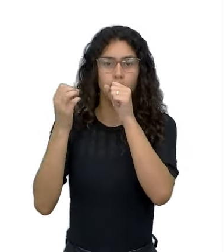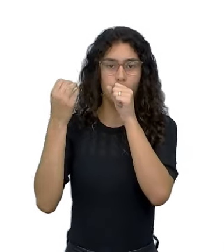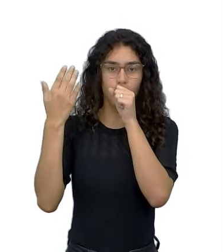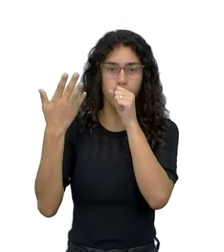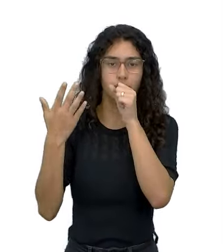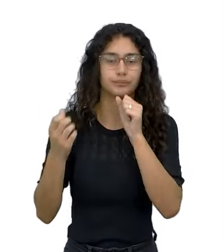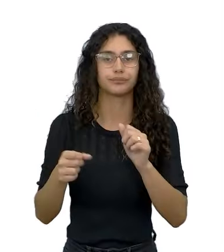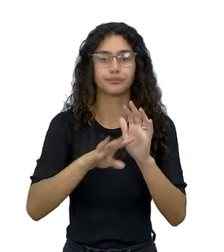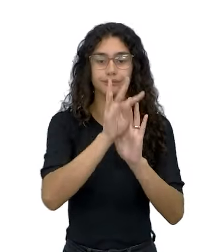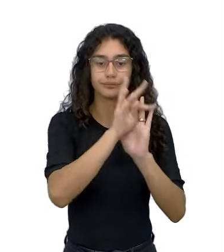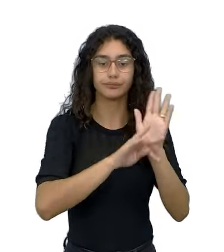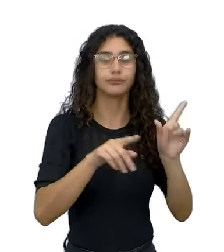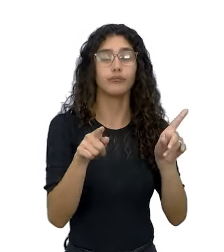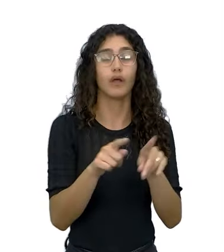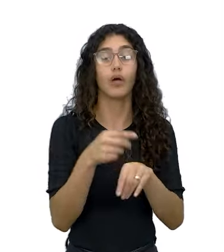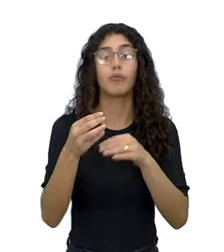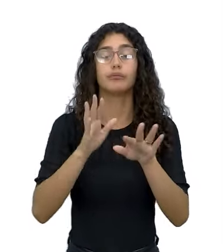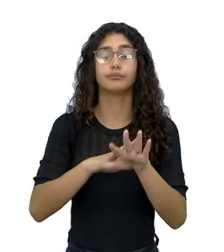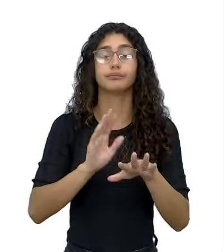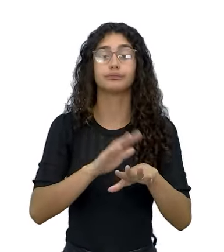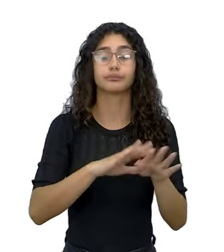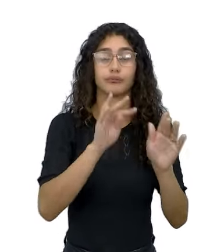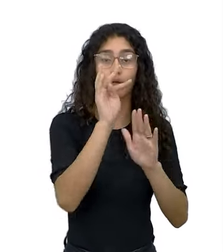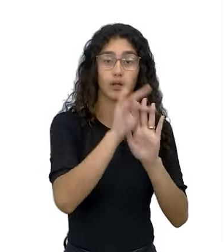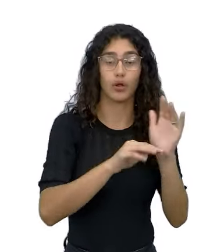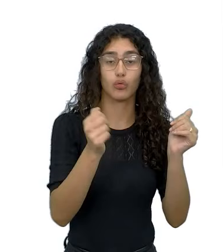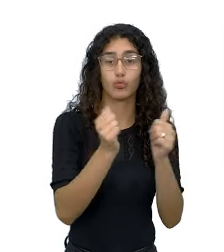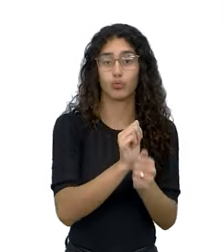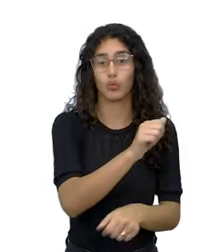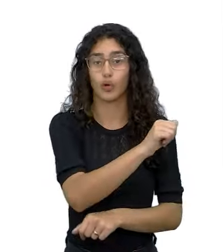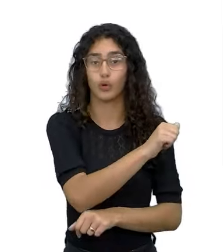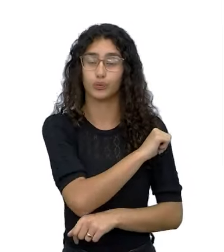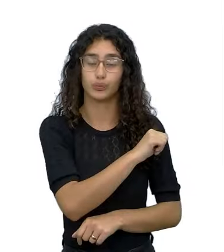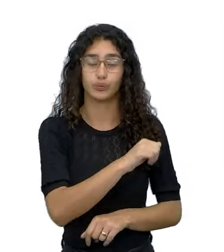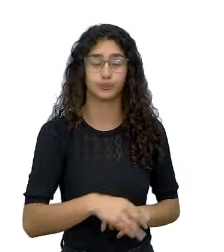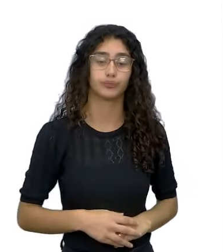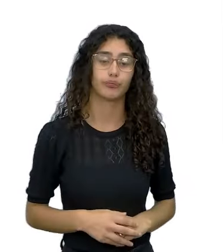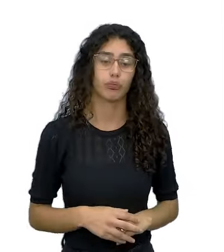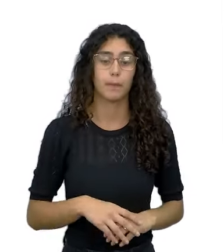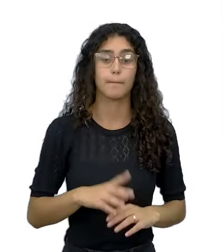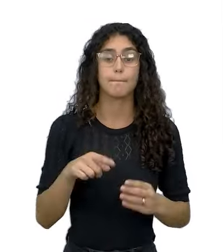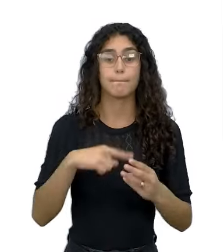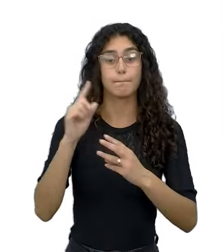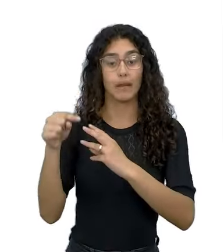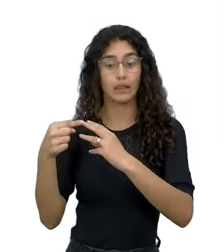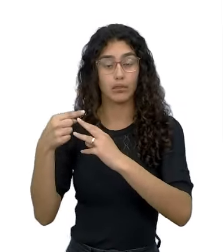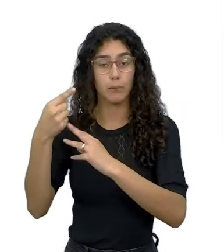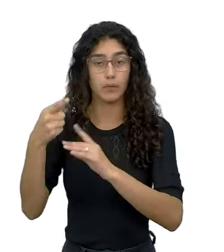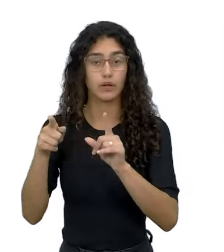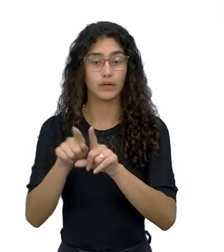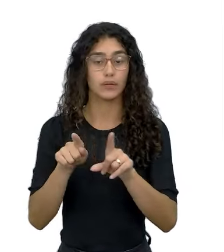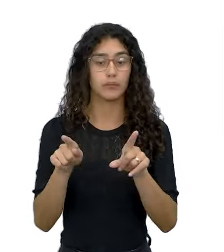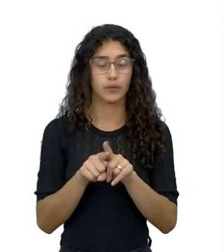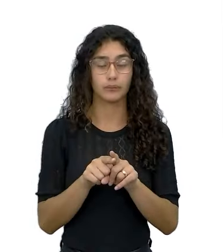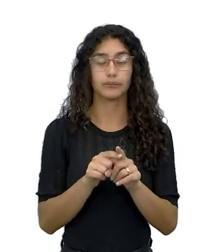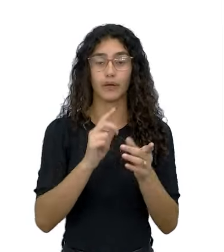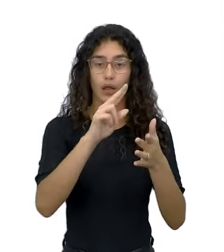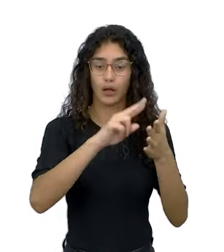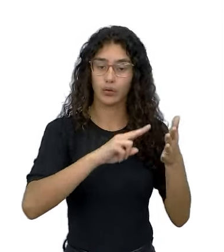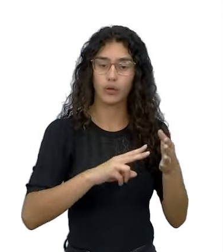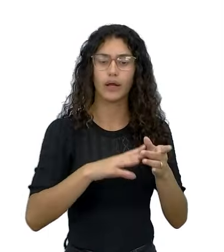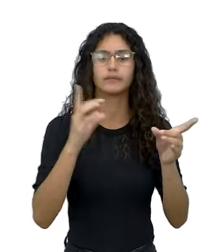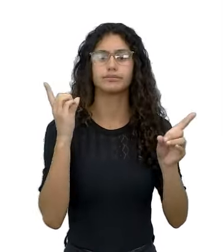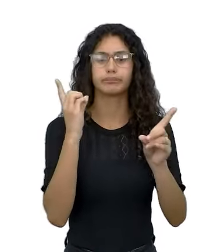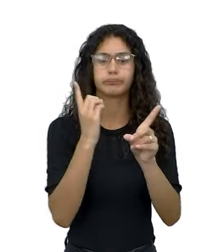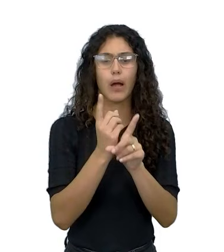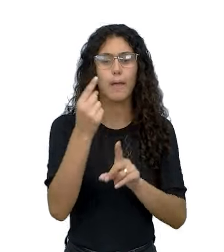de como seria a construção desse texto junto com os estudantes. Tá? E depois aí vai para depois da leitura, então.